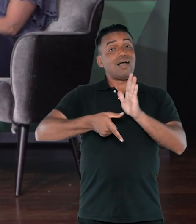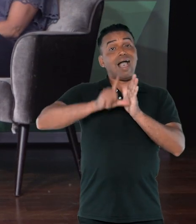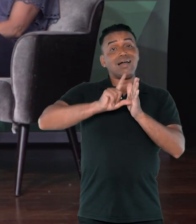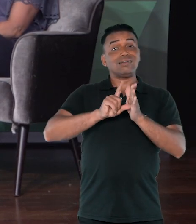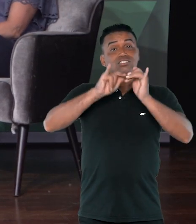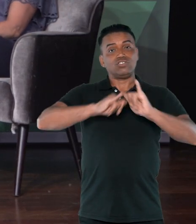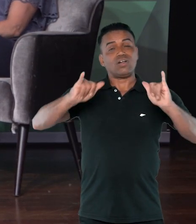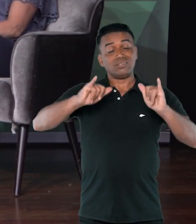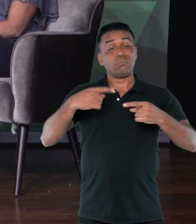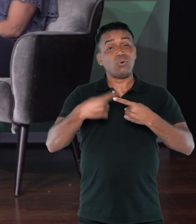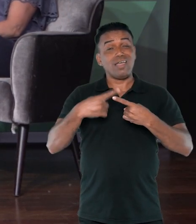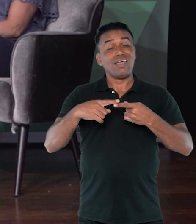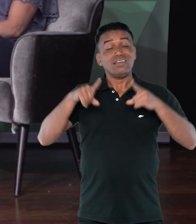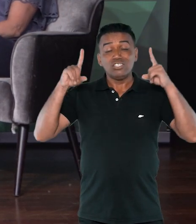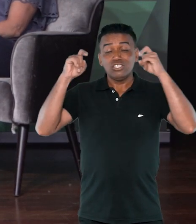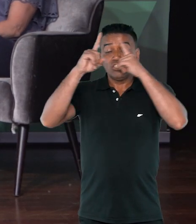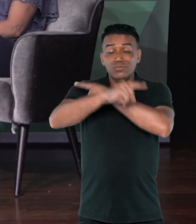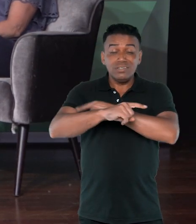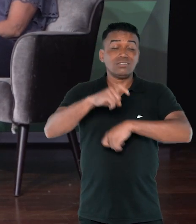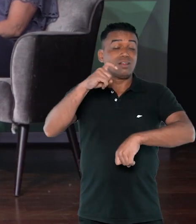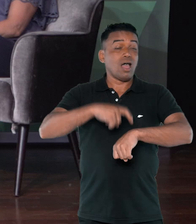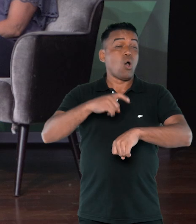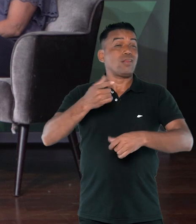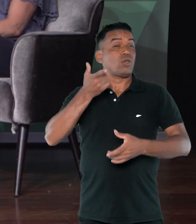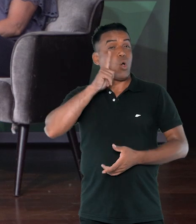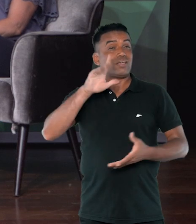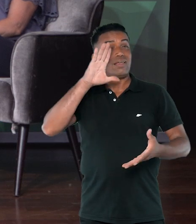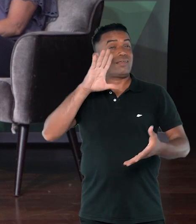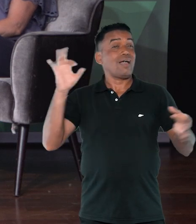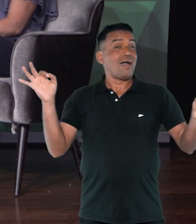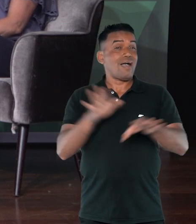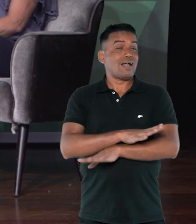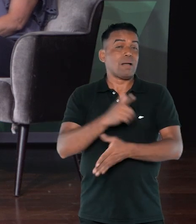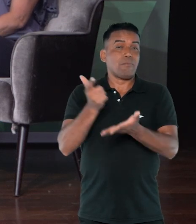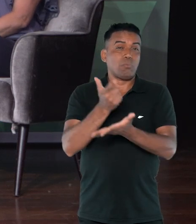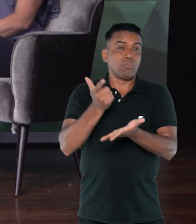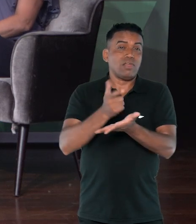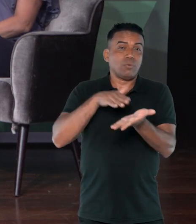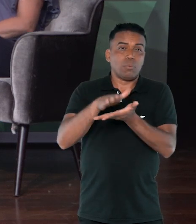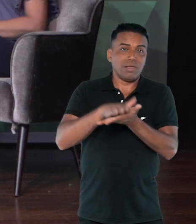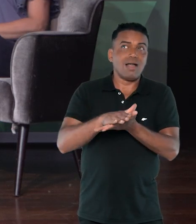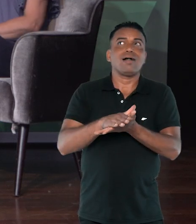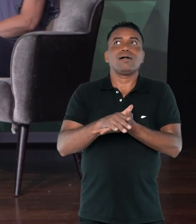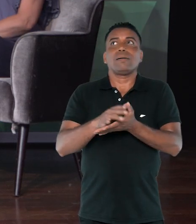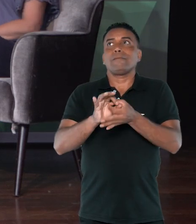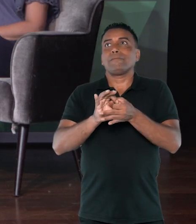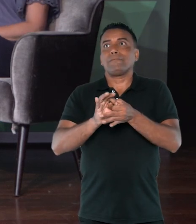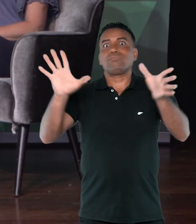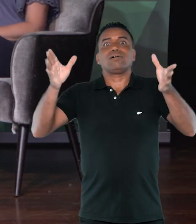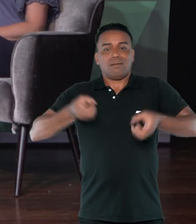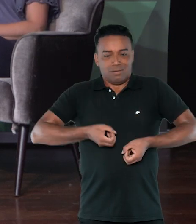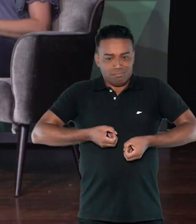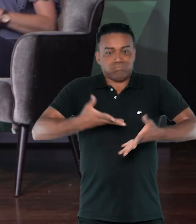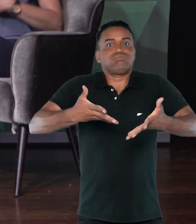mundo. Qual que é essa sensação que você tem quando você lança um livro? Nossa, é